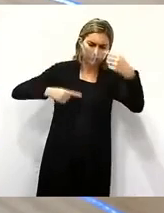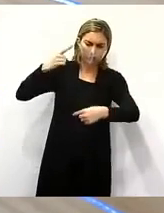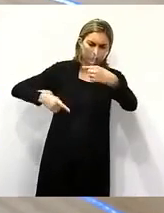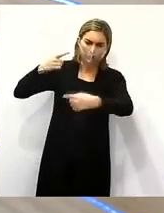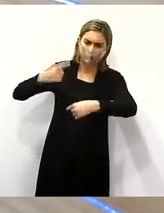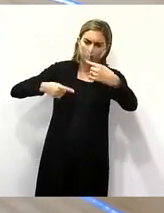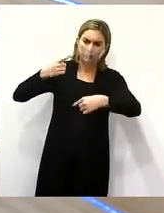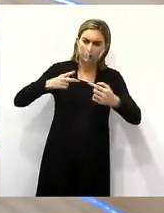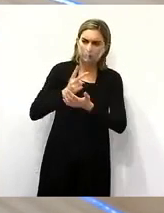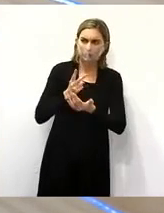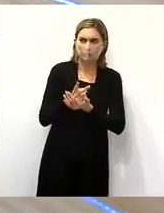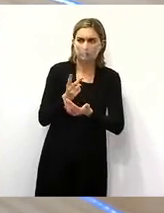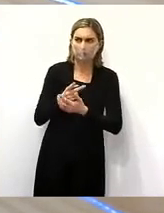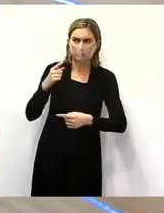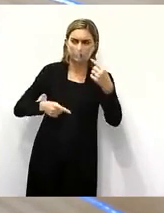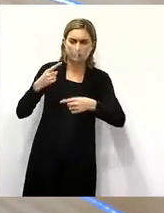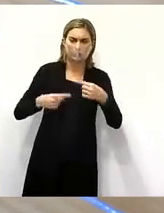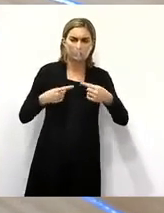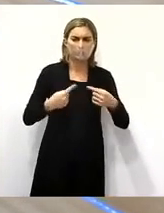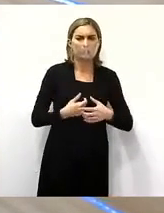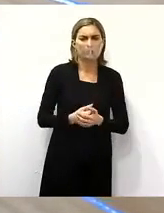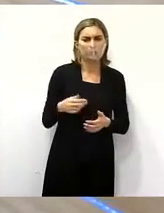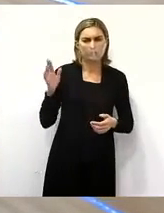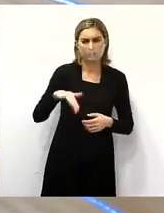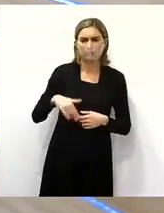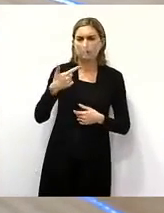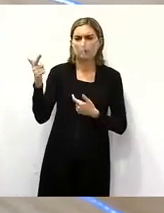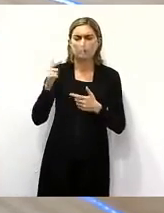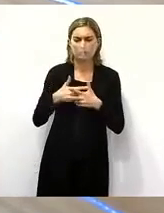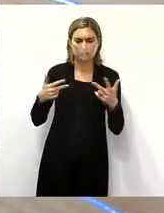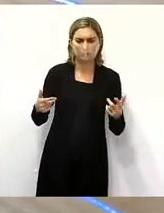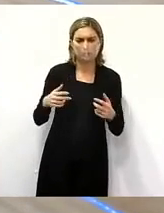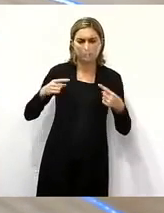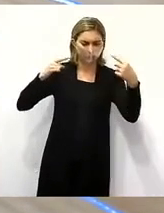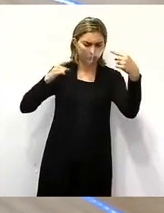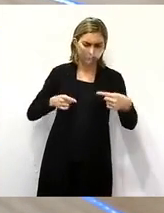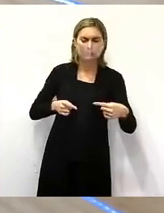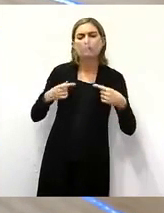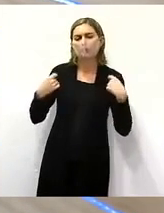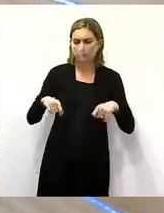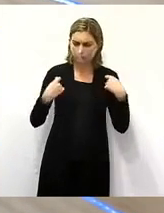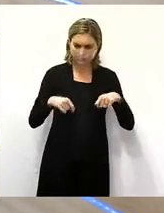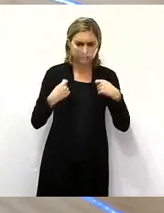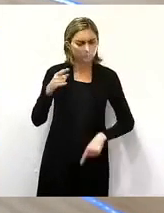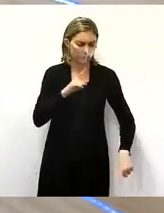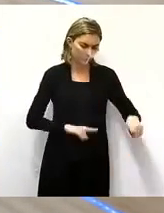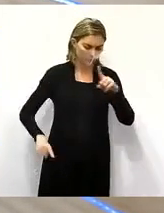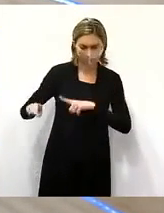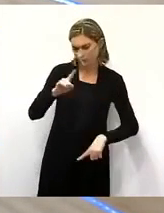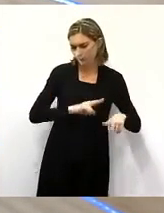entre si, né? Porque veem uns nos outros um concorrente que precisa ser